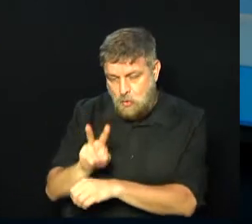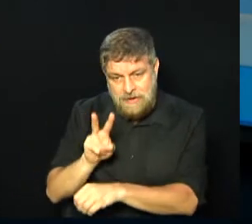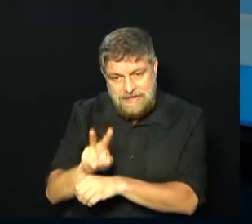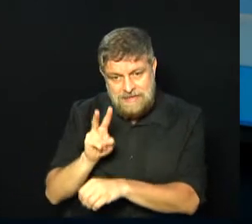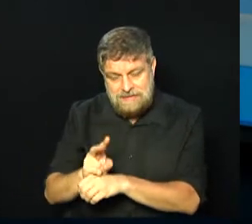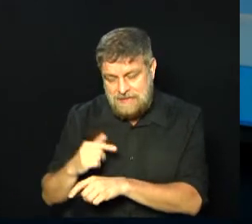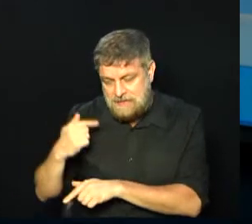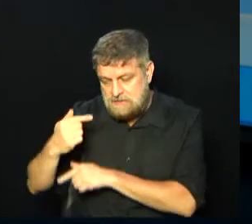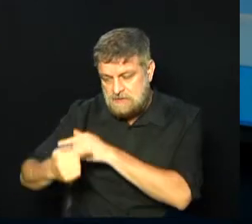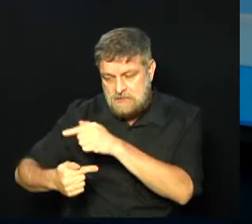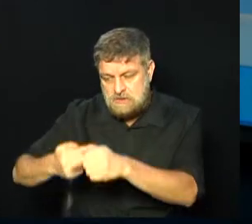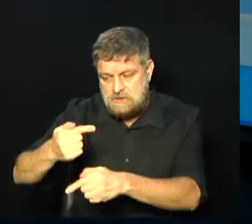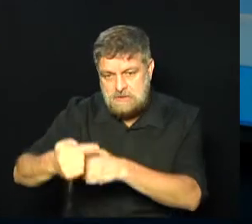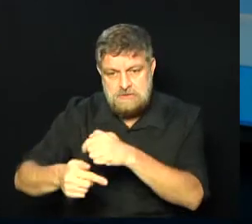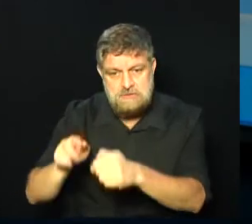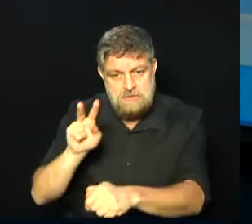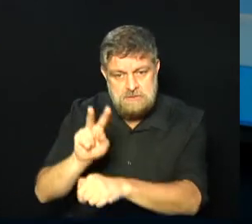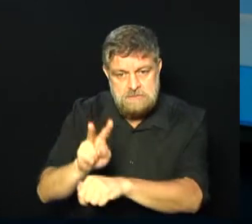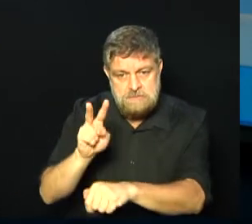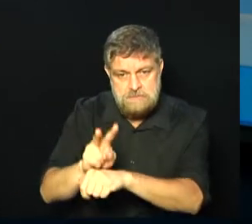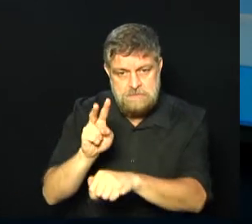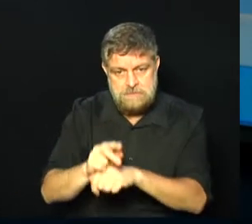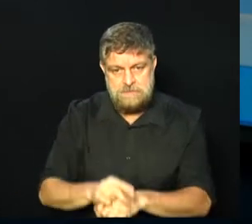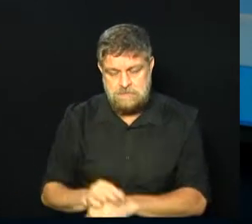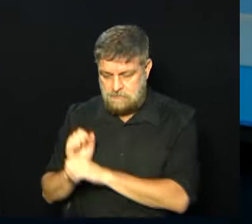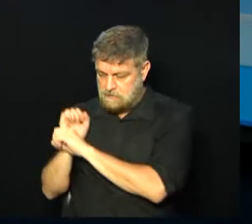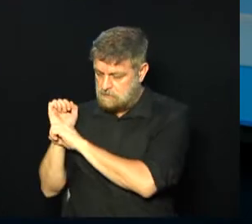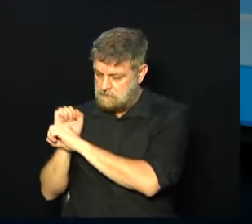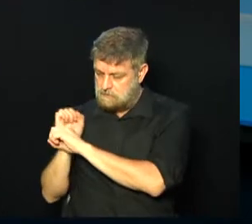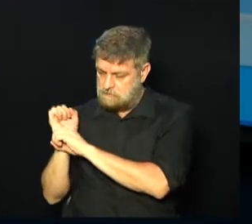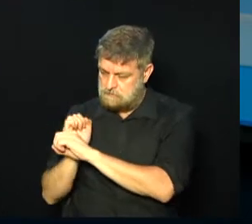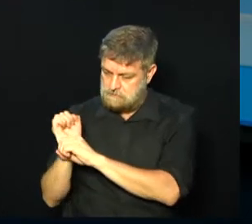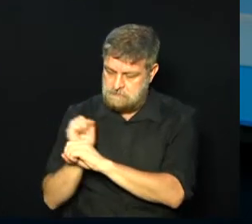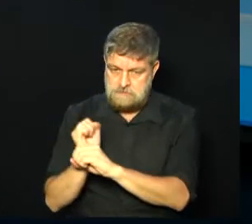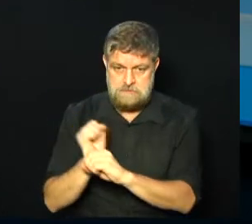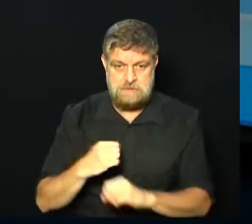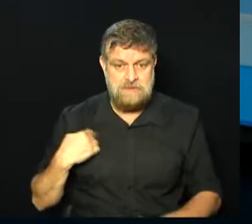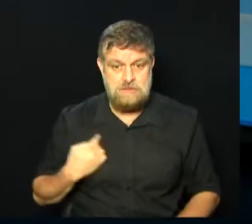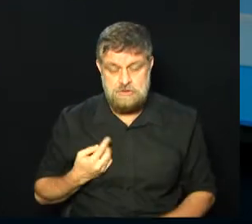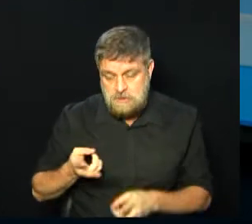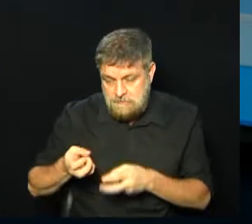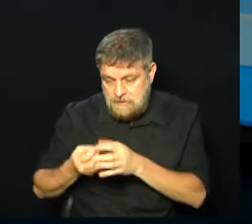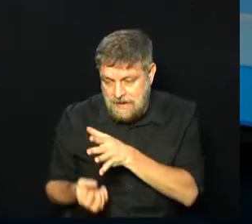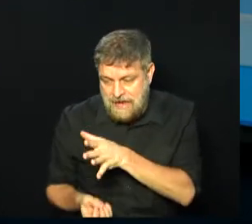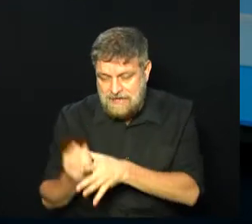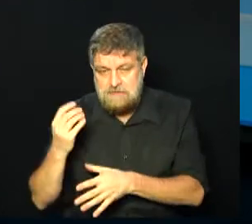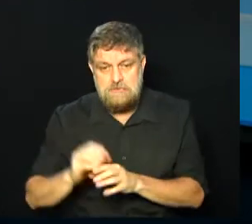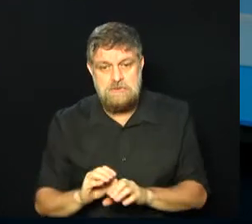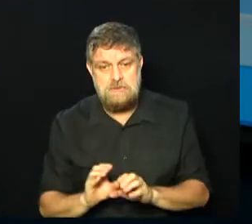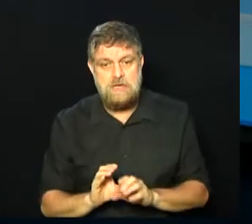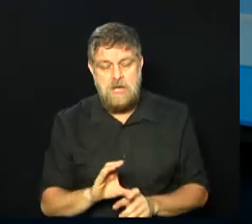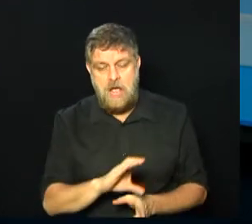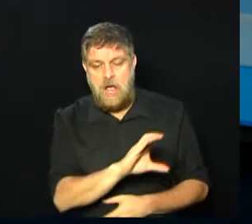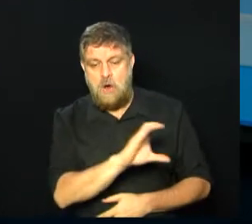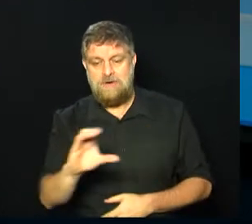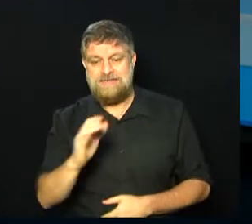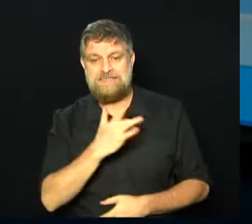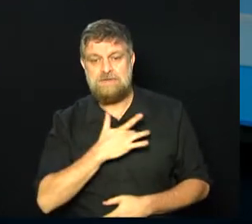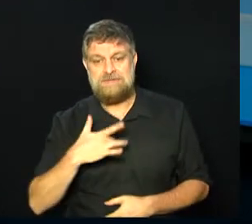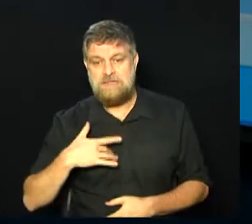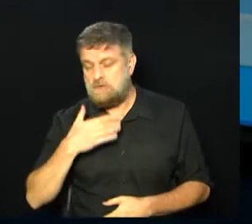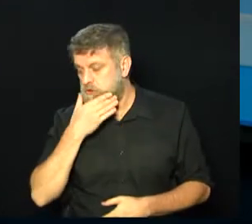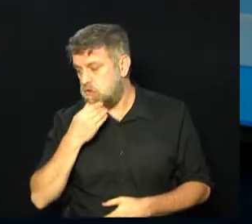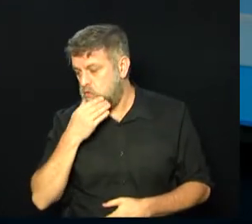próximas gerações. Ao longo desses anos, acompanhamos a criação da Coordenação de Saúde do Homem